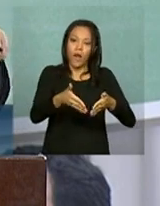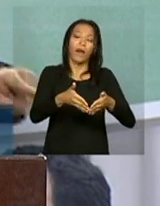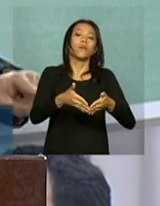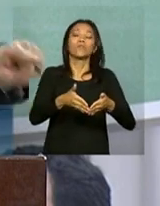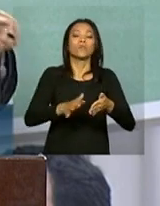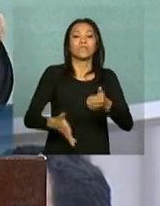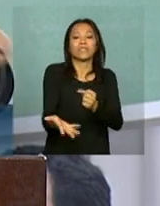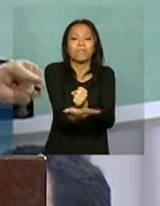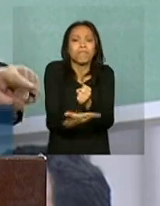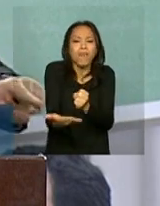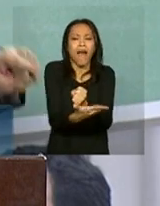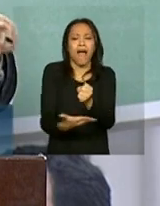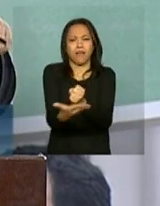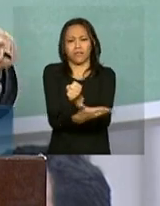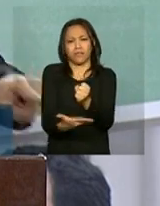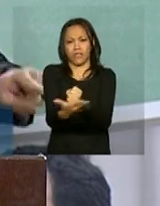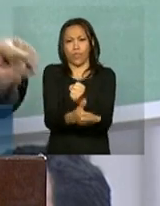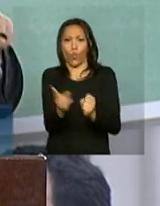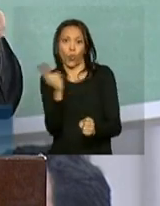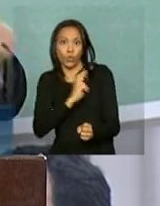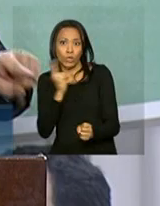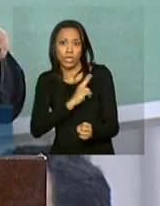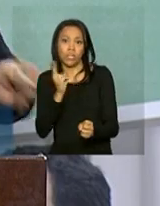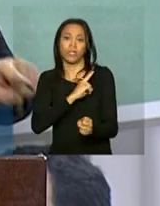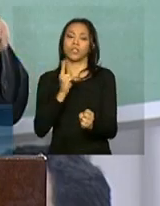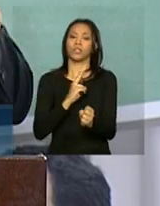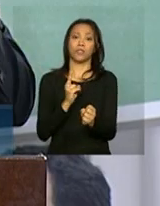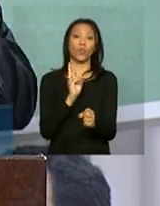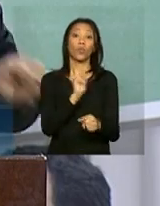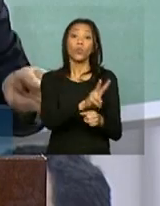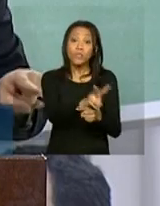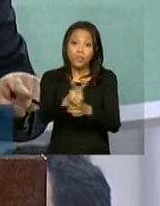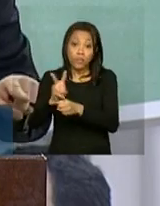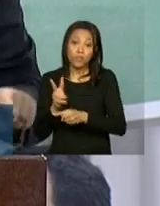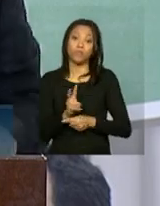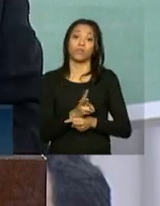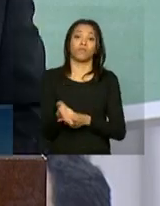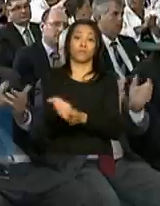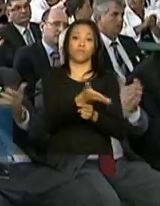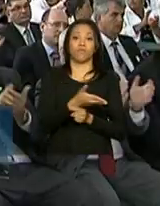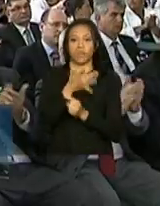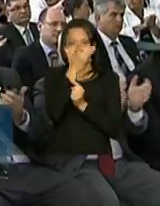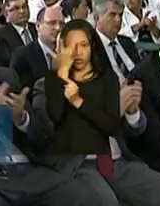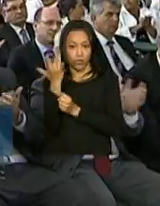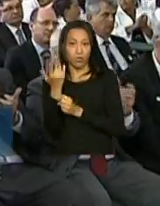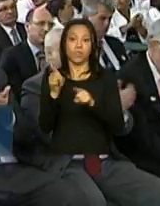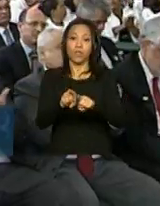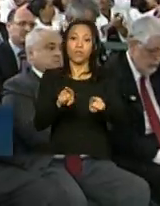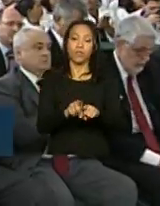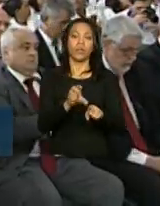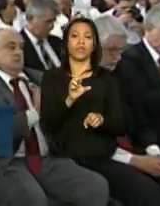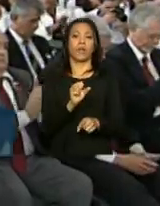urgência e emergência, na ponta, cuidando da população e do SUS.